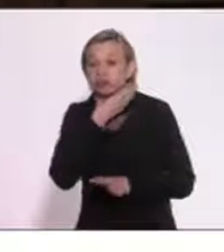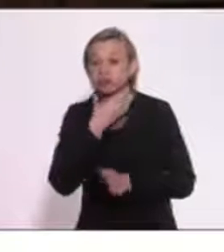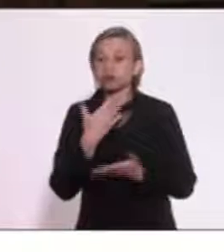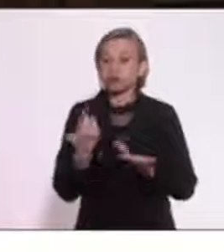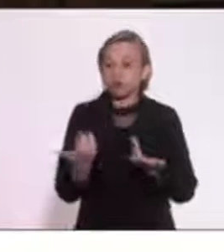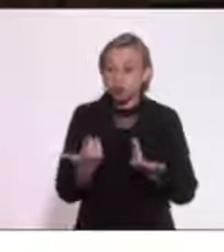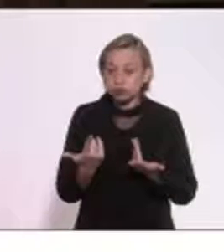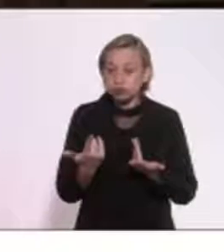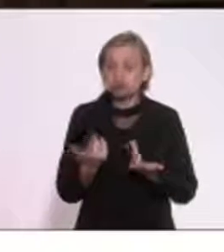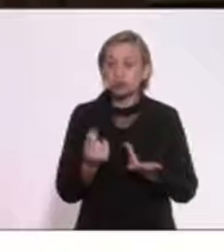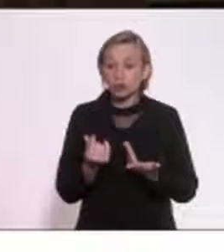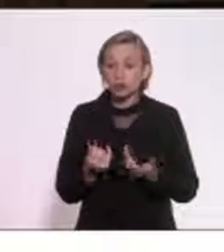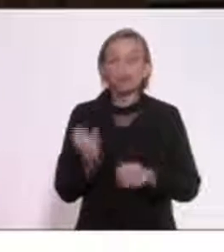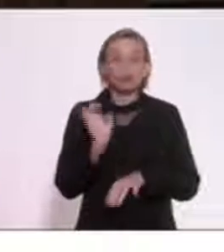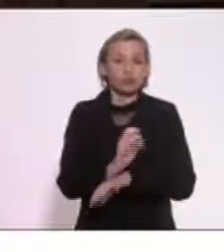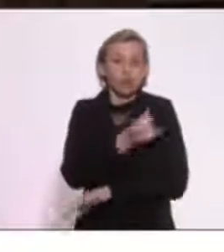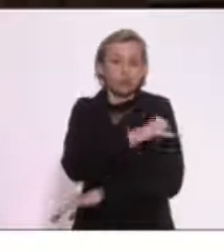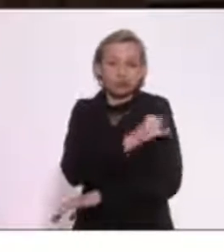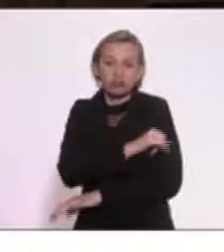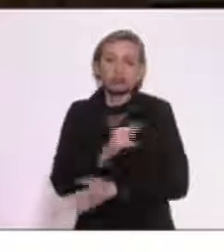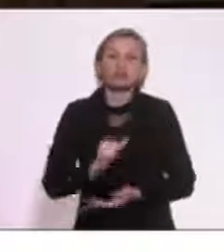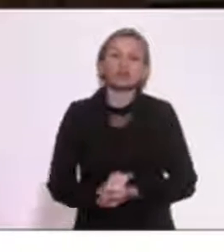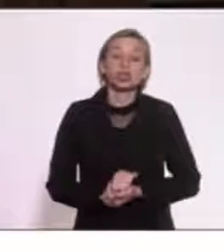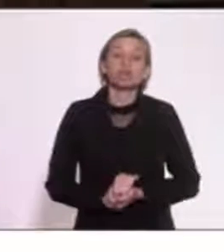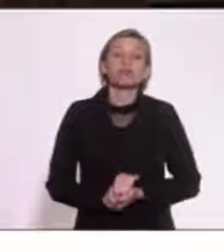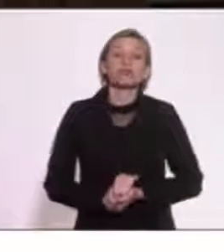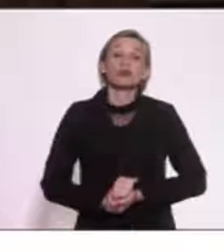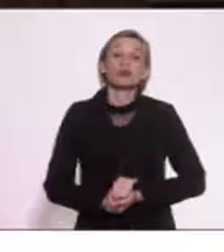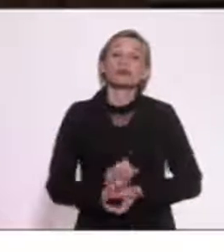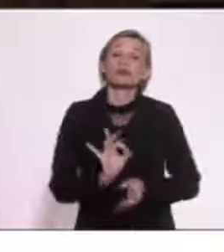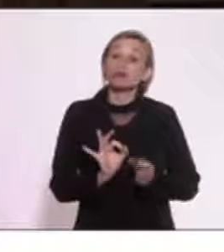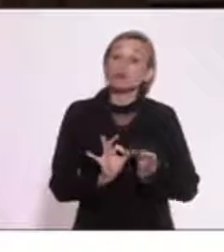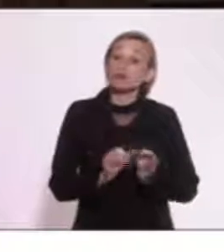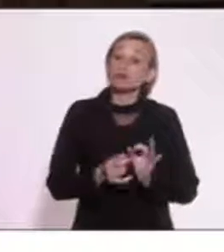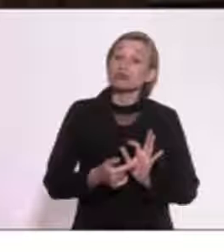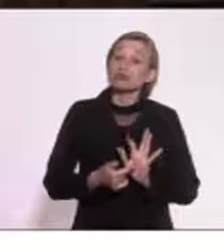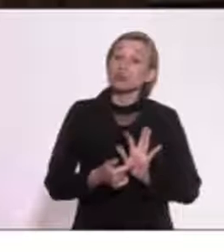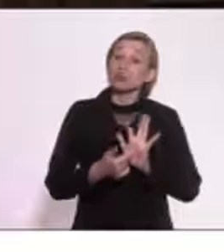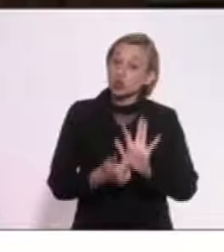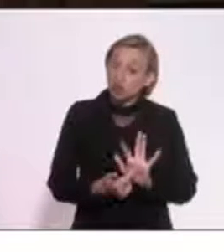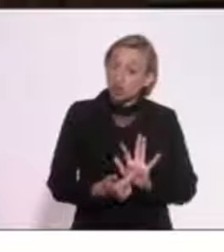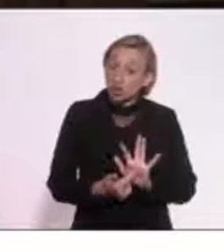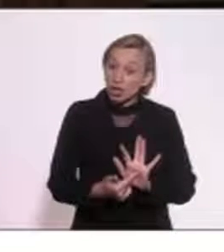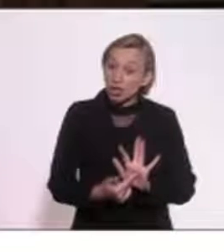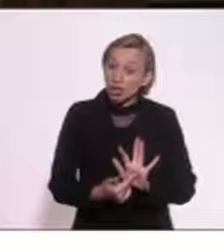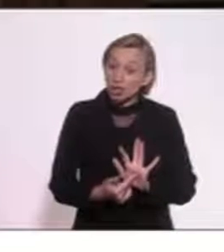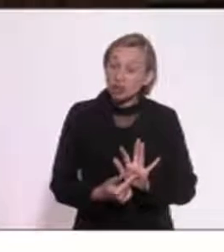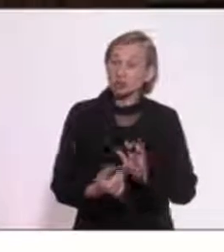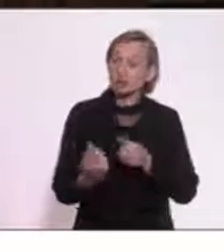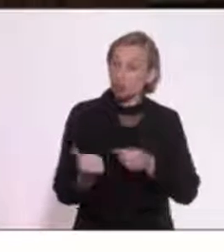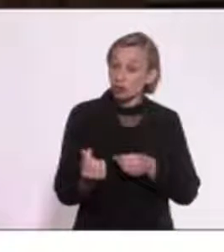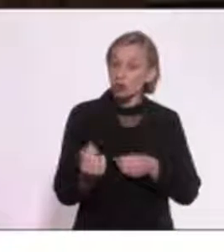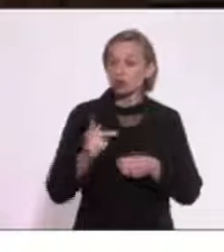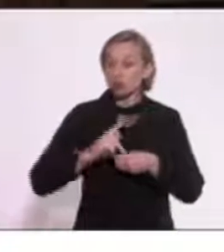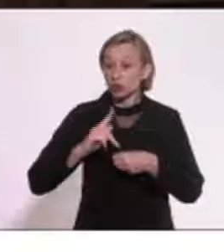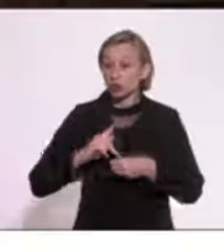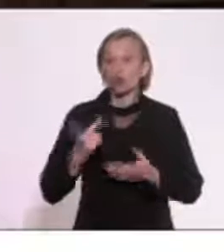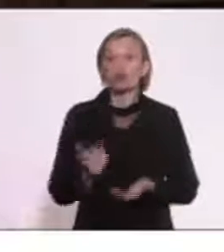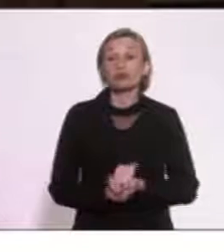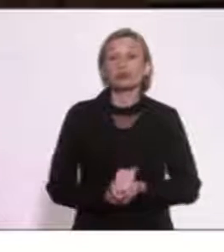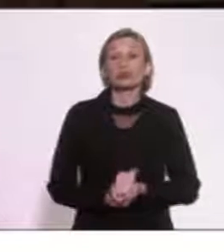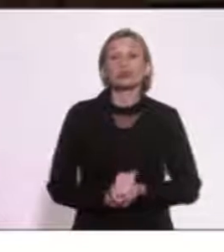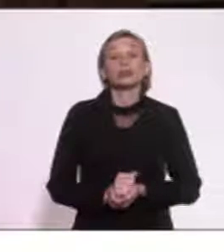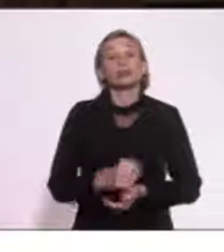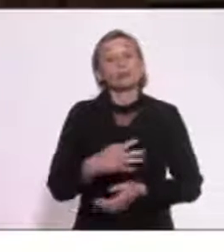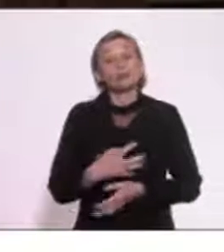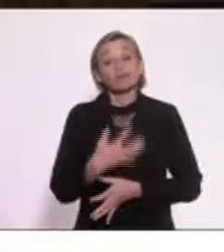que se estabeleceu no estado do Rio de Janeiro, foi justificada pelo preço do barril do petróleo, e tão grave